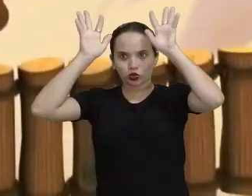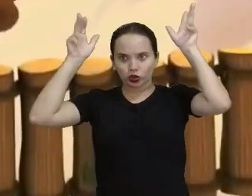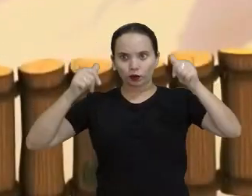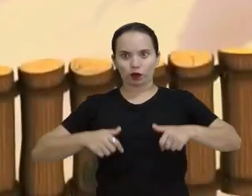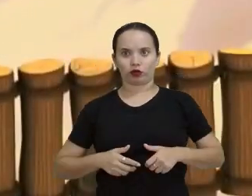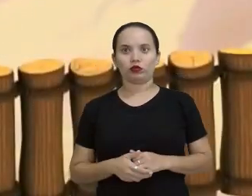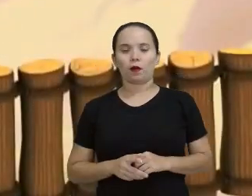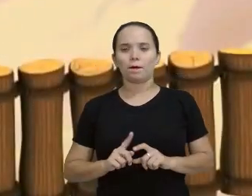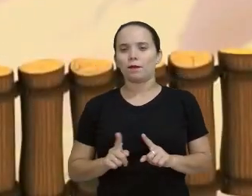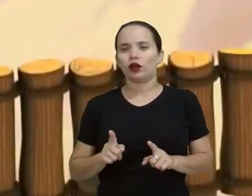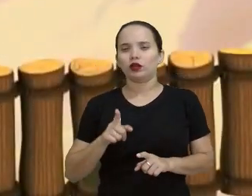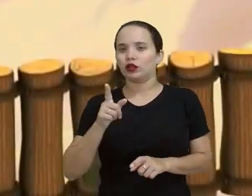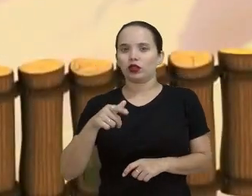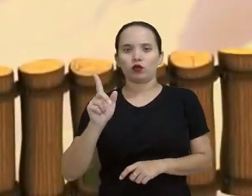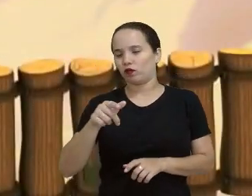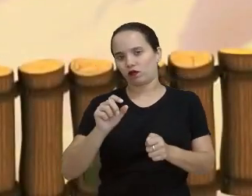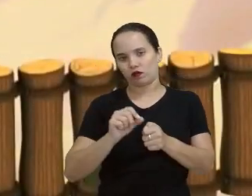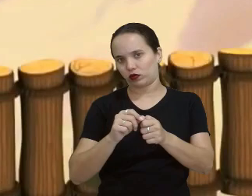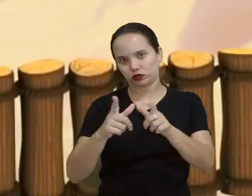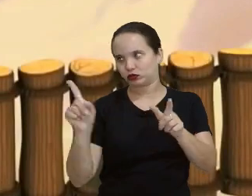ser vingativos, não. Ó.